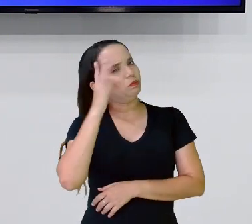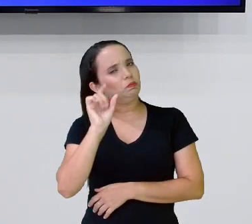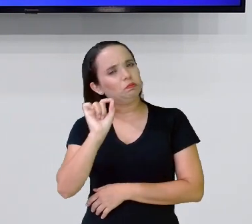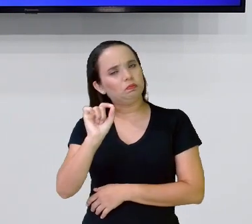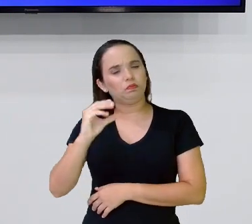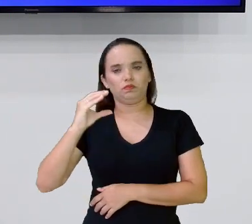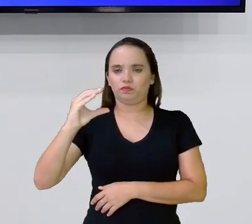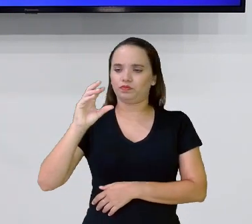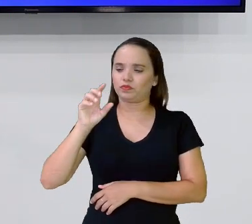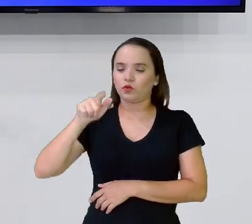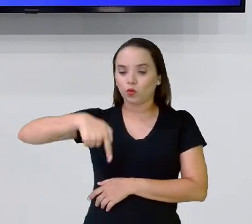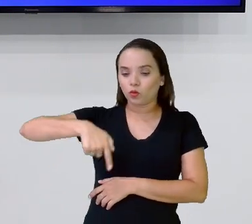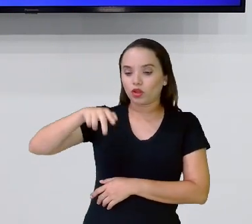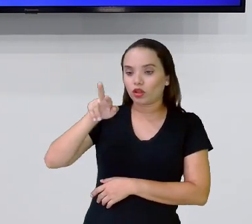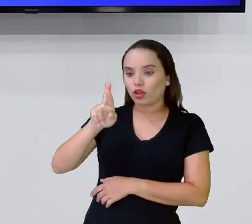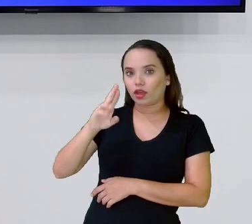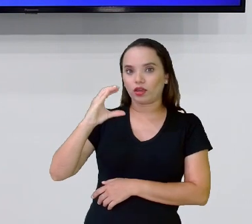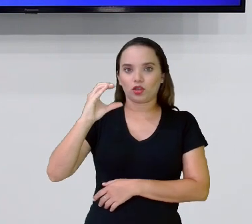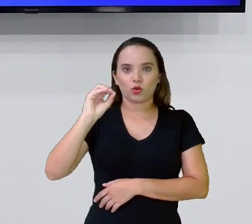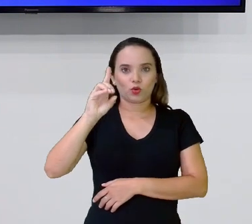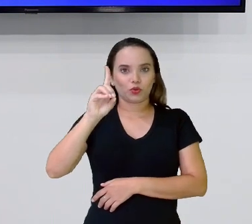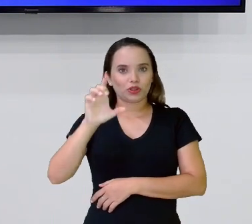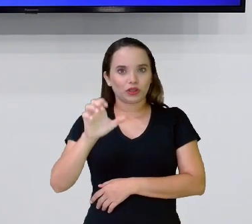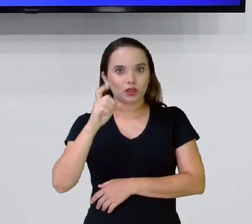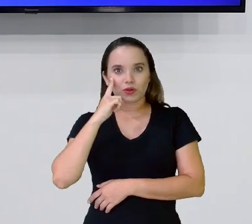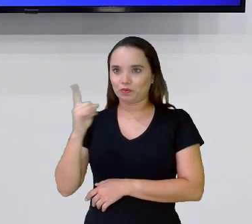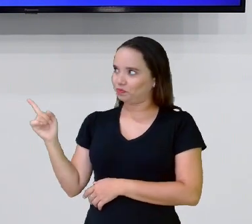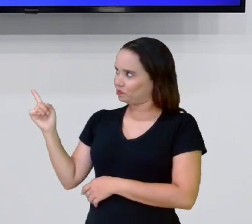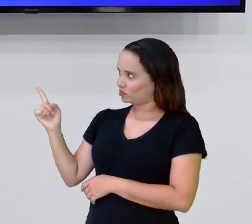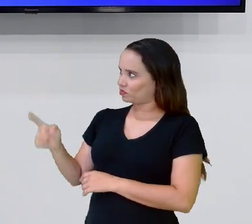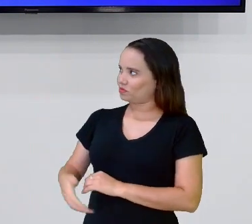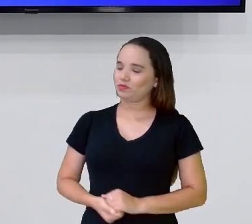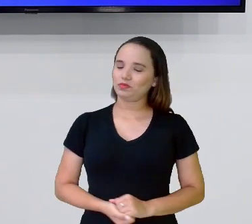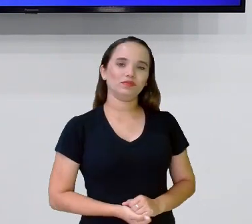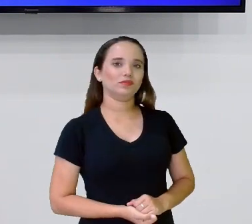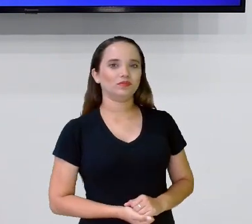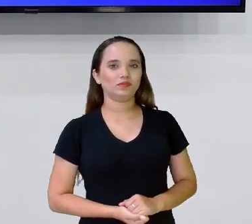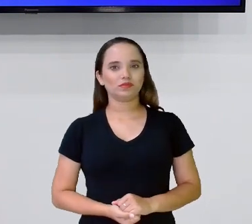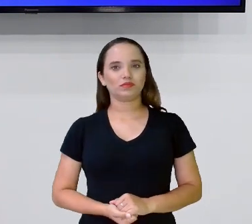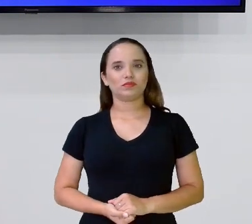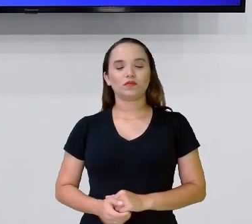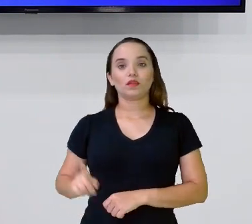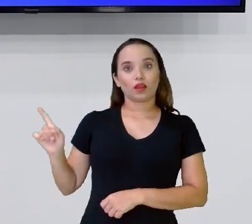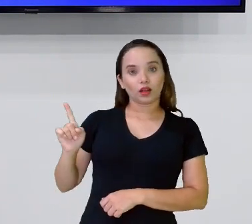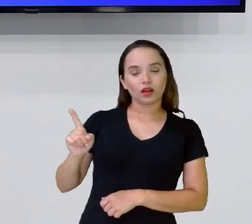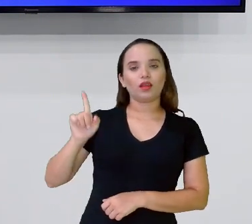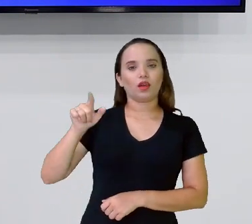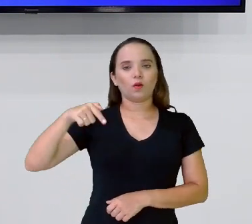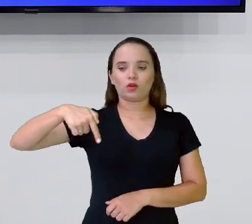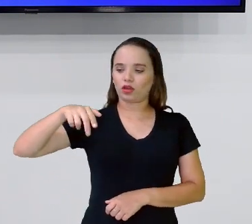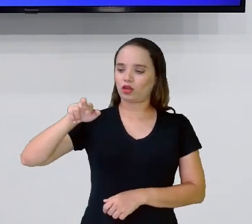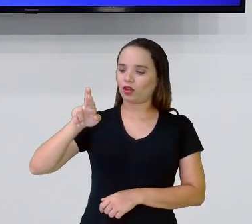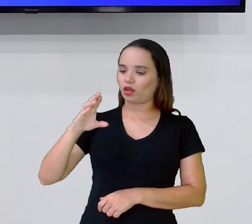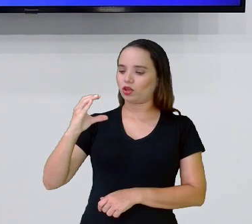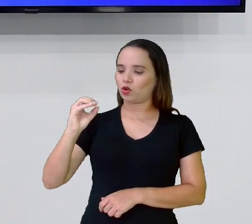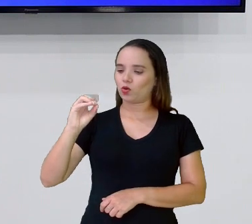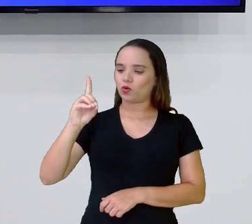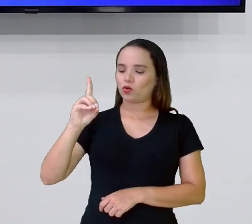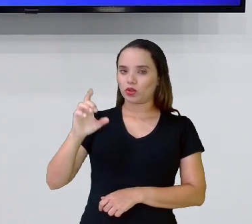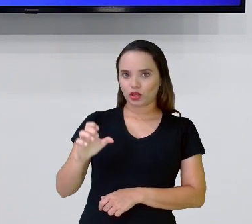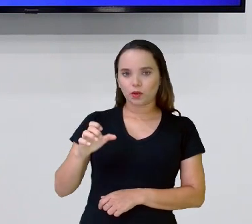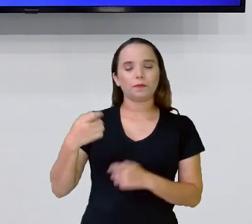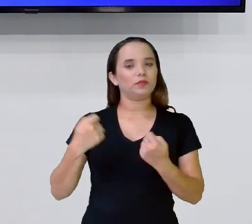inclusive a gente vai usar hoje, olha aqui, ó, aqui. Então, o QR Code é essa figura aí que você tem que baixar um leitor de